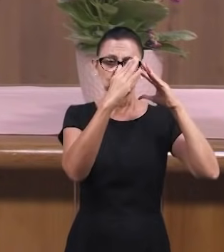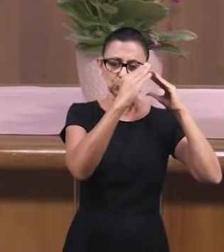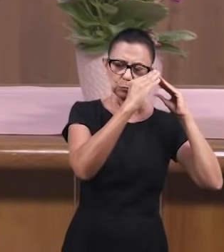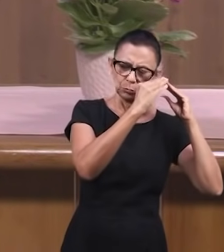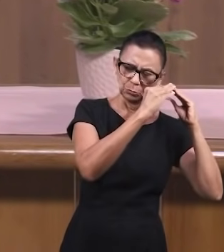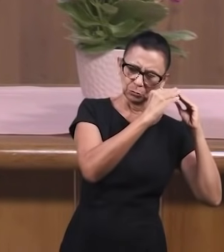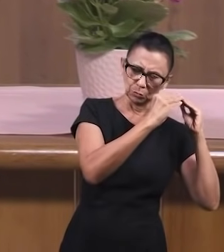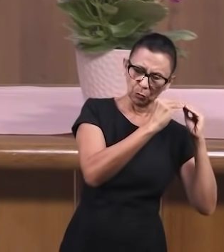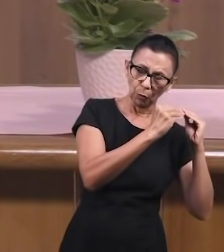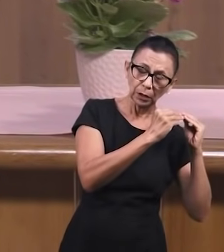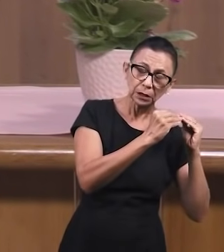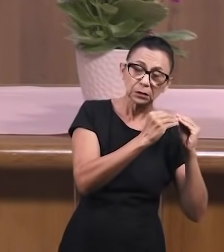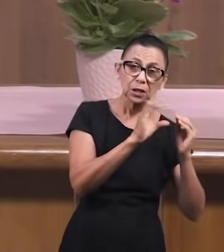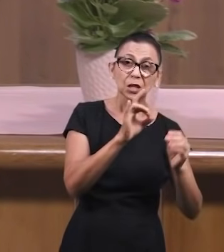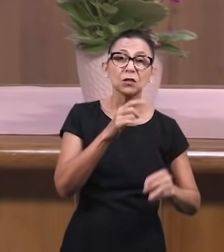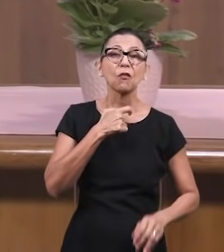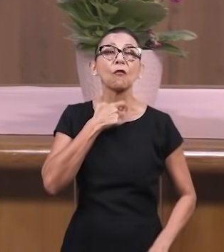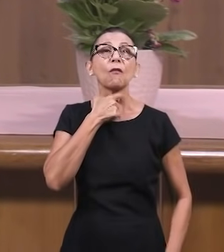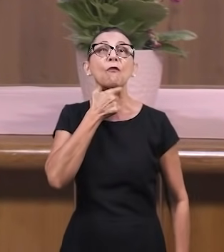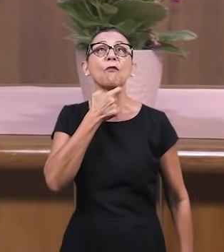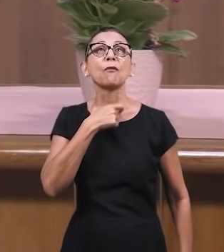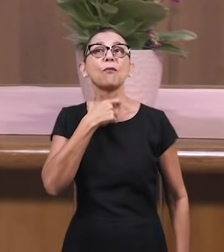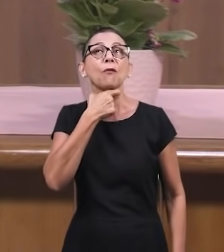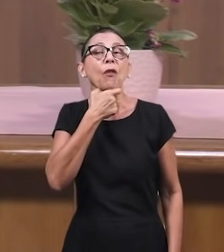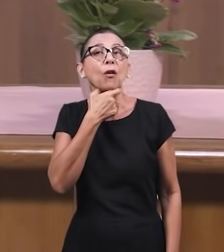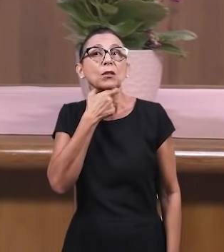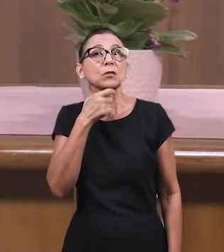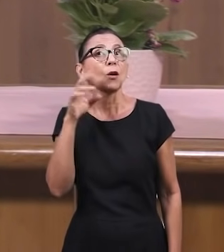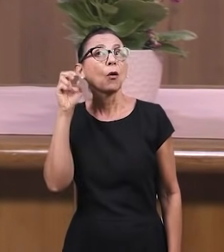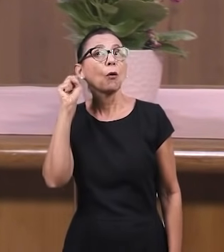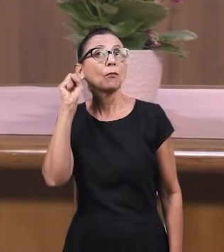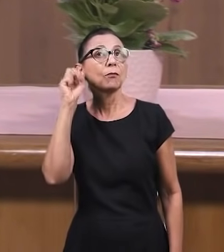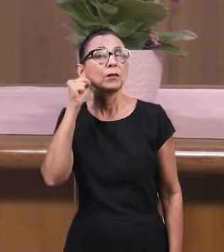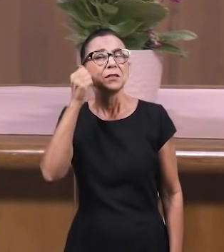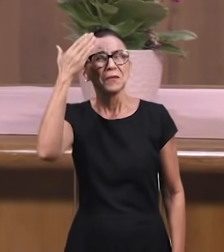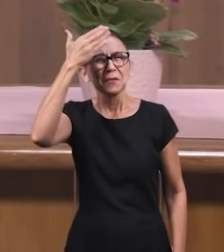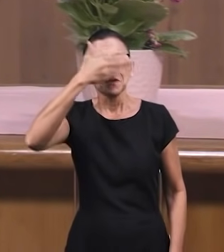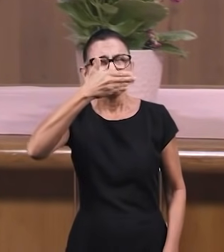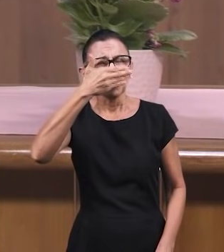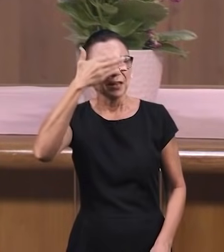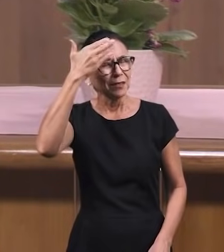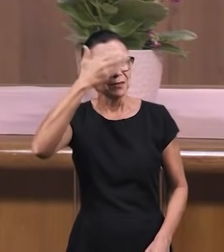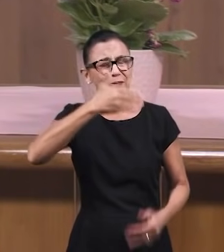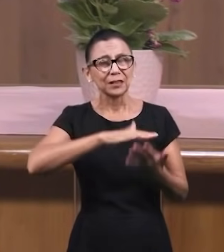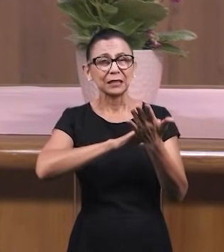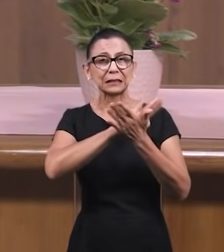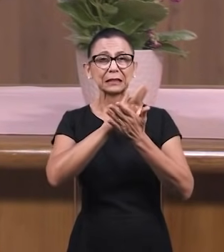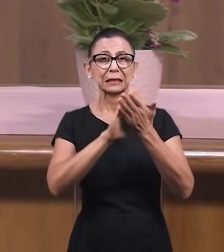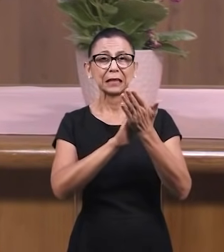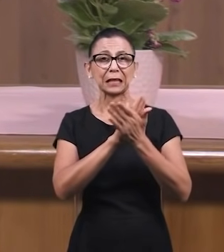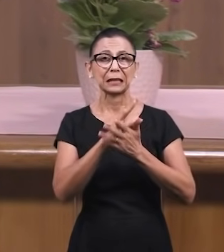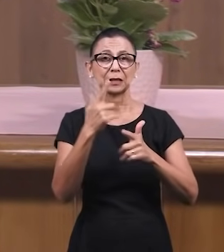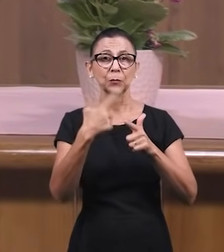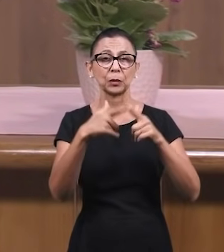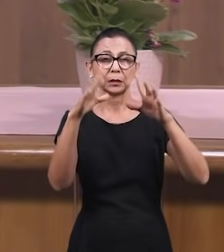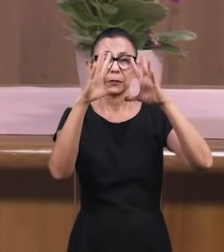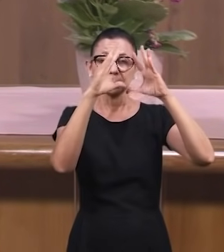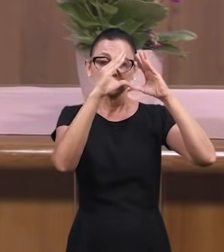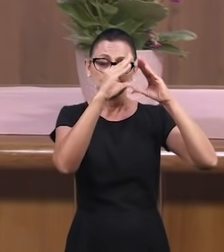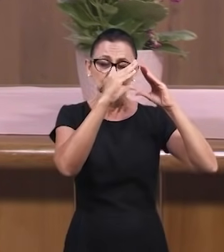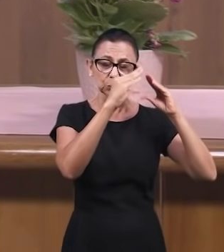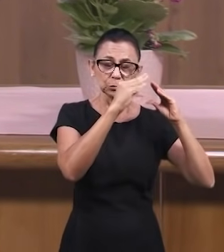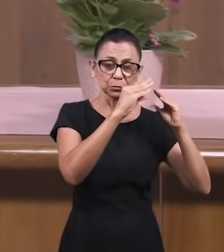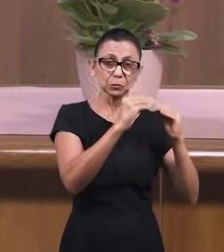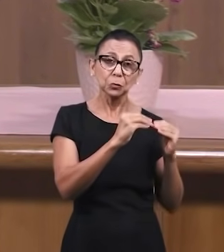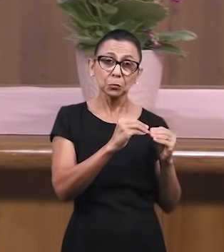só a voz, não era possível ver, mas era possível ouvir. E hoje também O Senhor